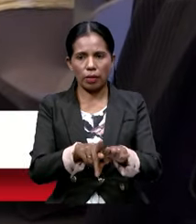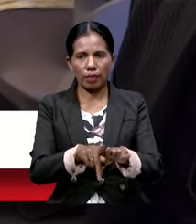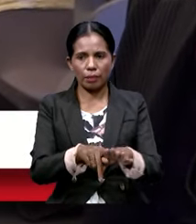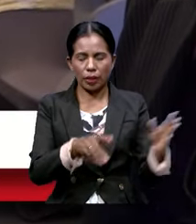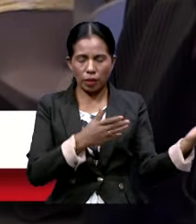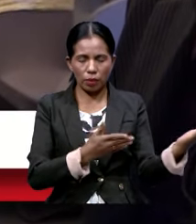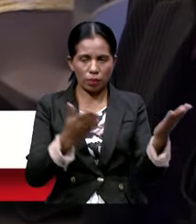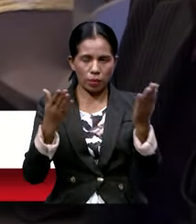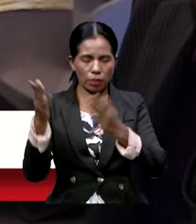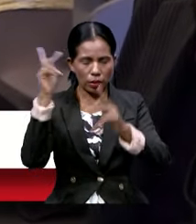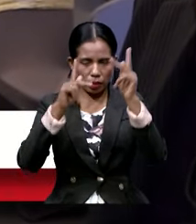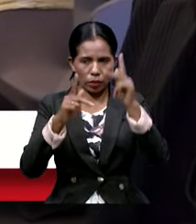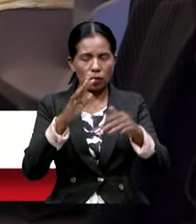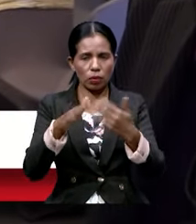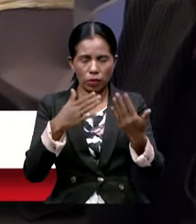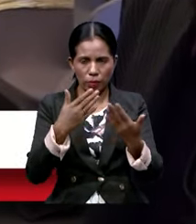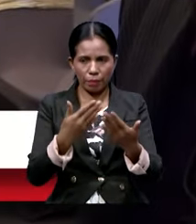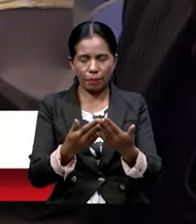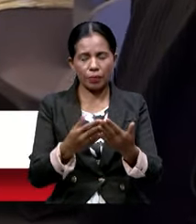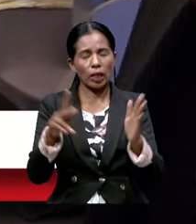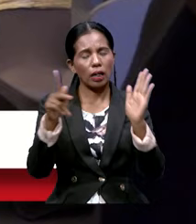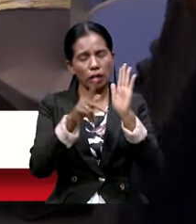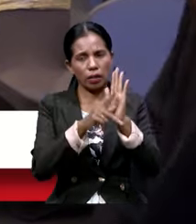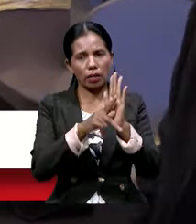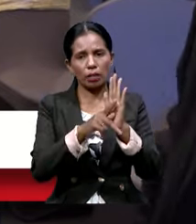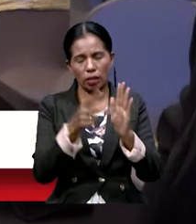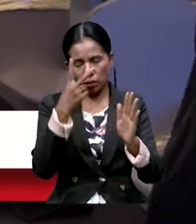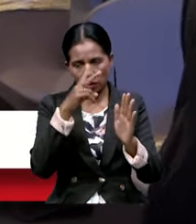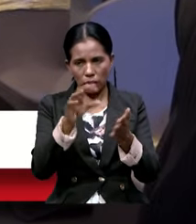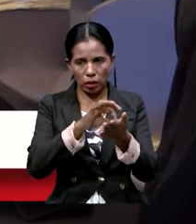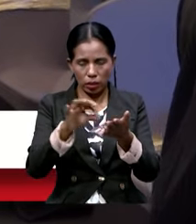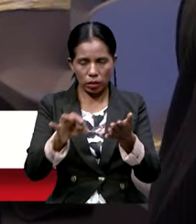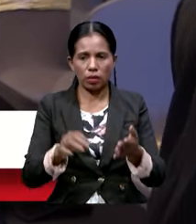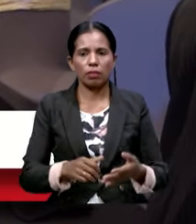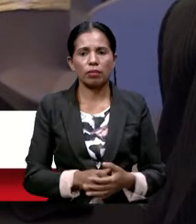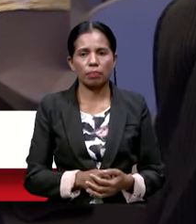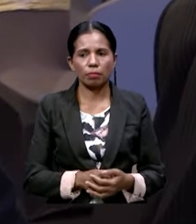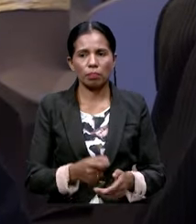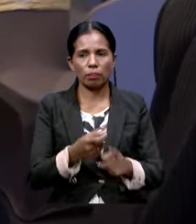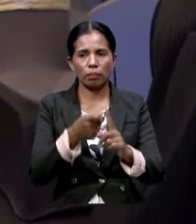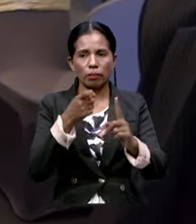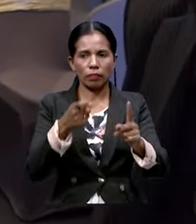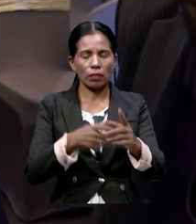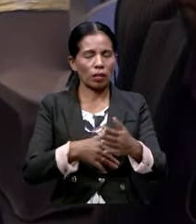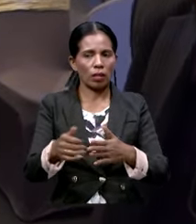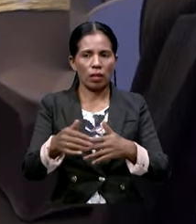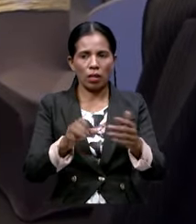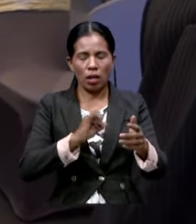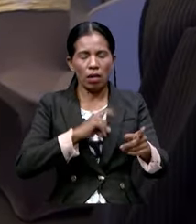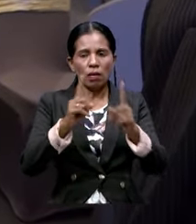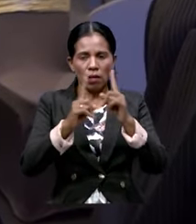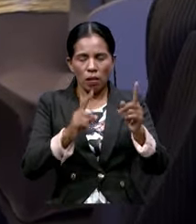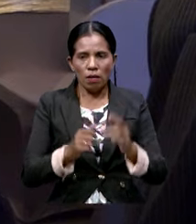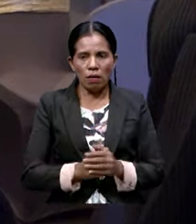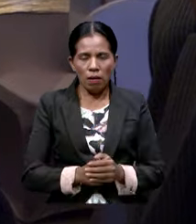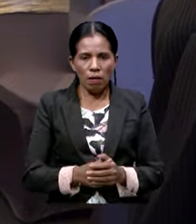caso, então o tem que registrar. Agora registra tem que ir lá, os tramita, né. Eu sei, naran kau pernah kuliah, kau